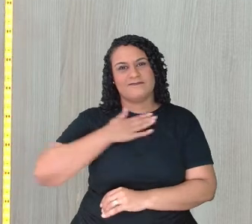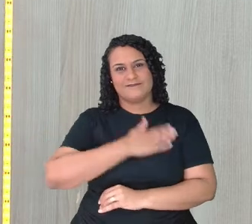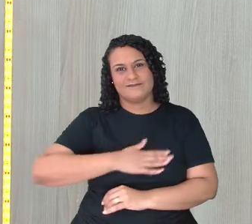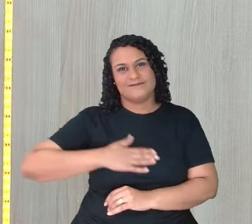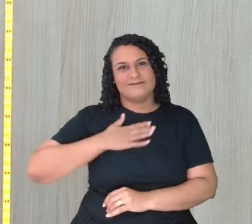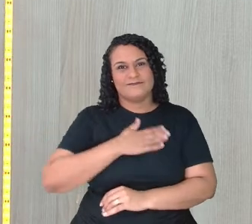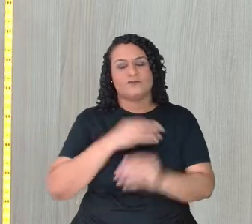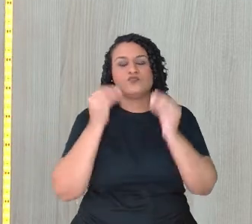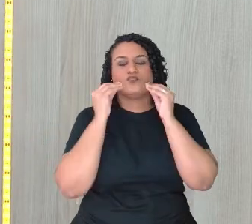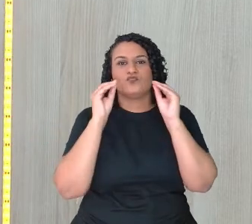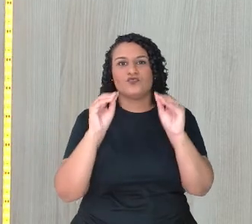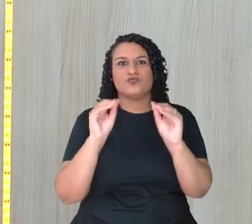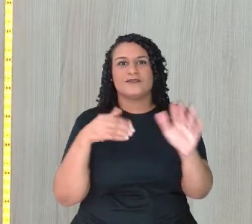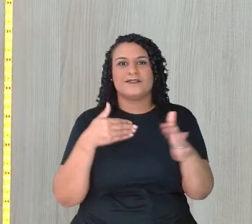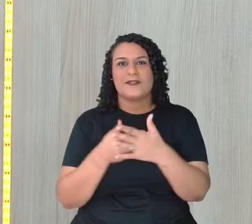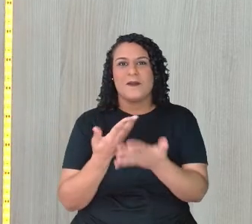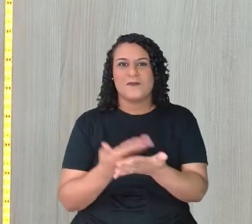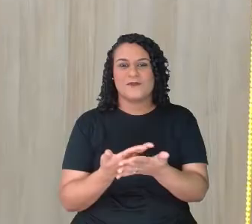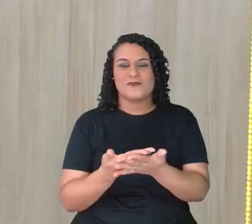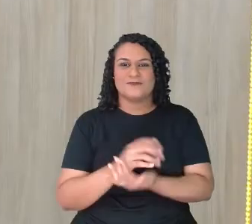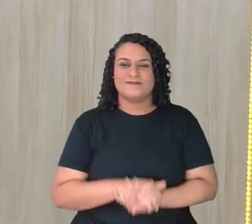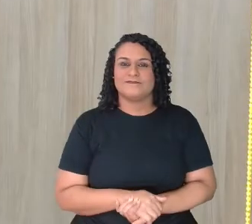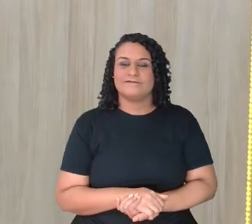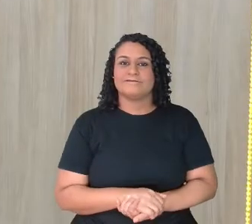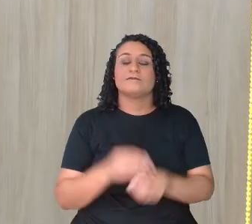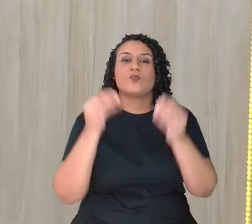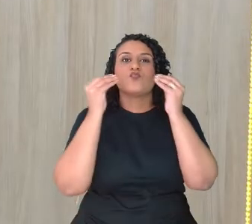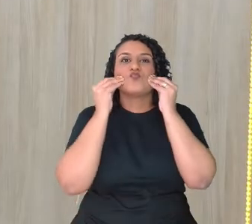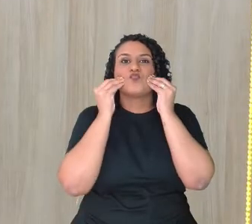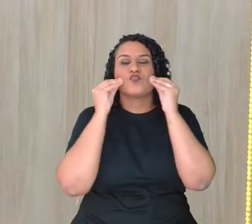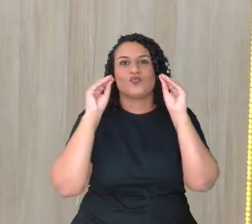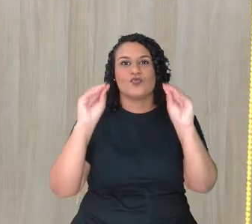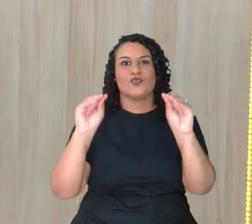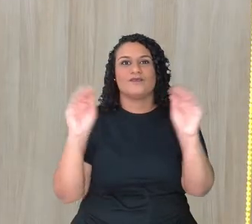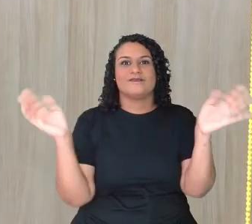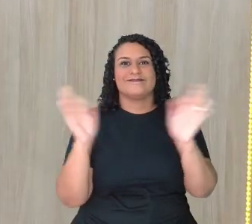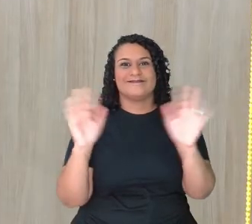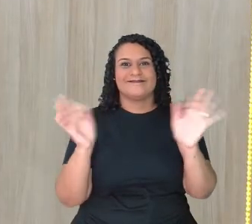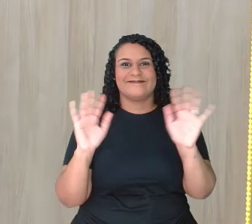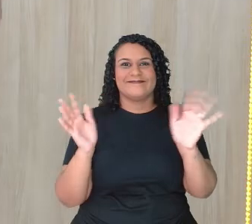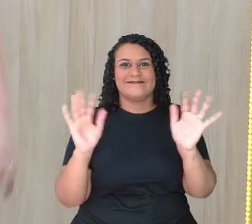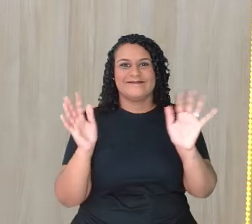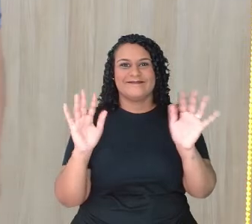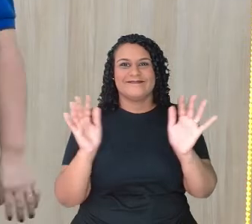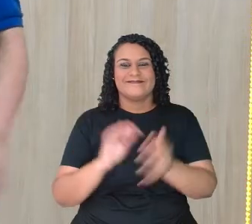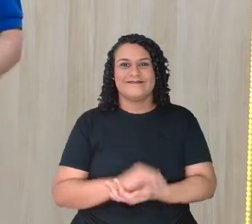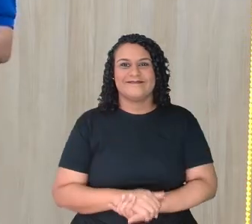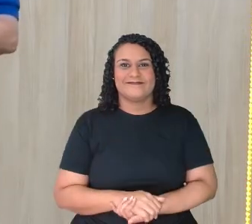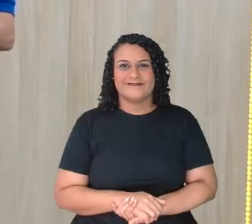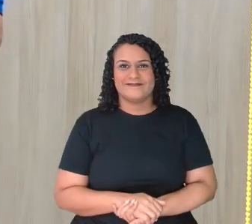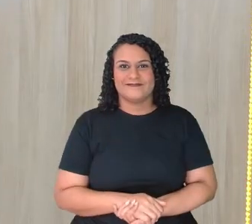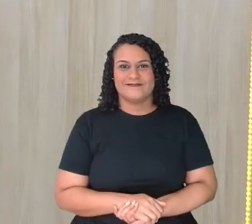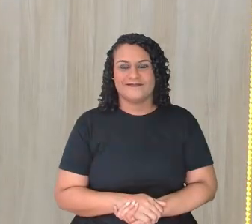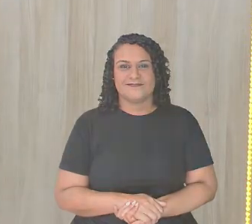gostado. Um cheiro e até a próxima. Um beijo no coração de vocês e até mais, pessoal.